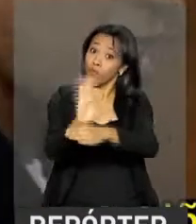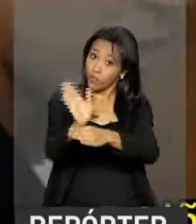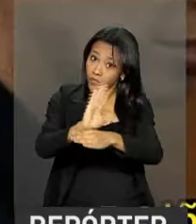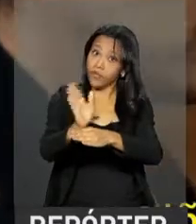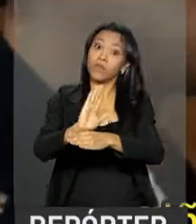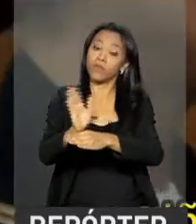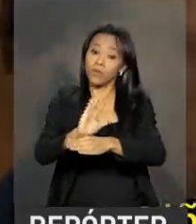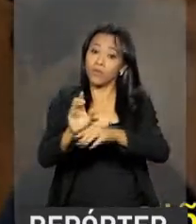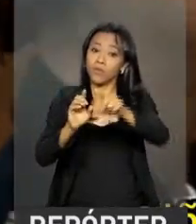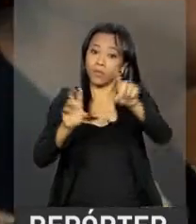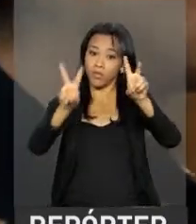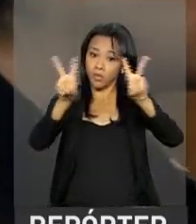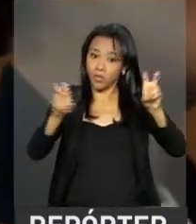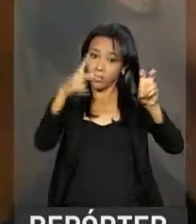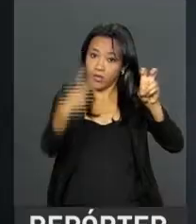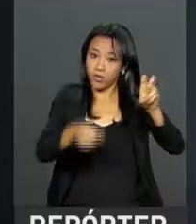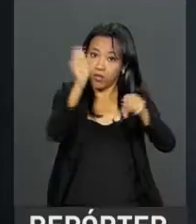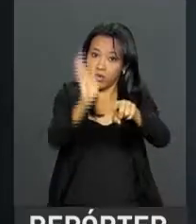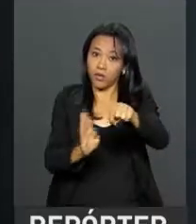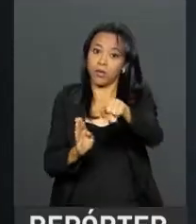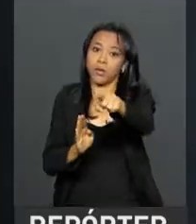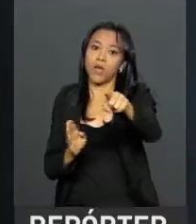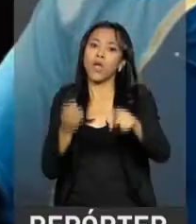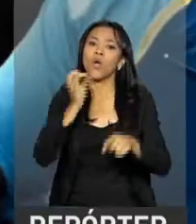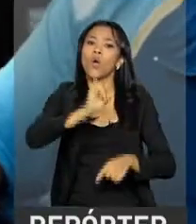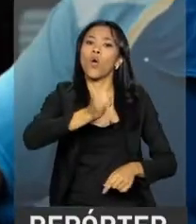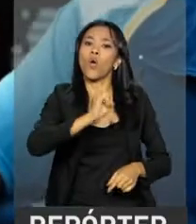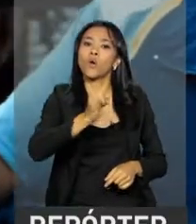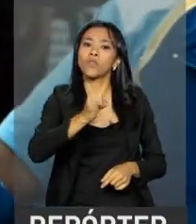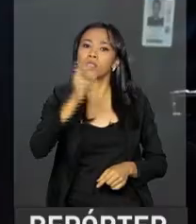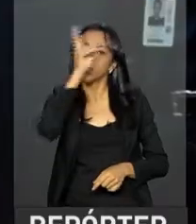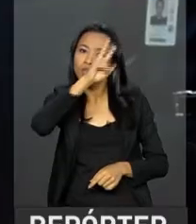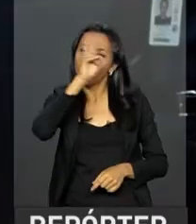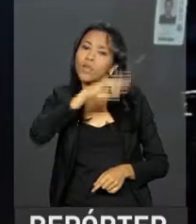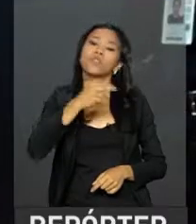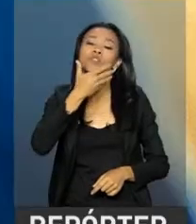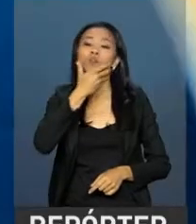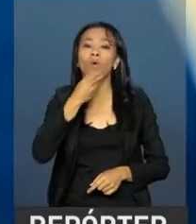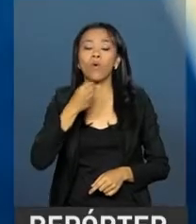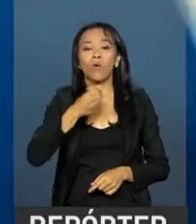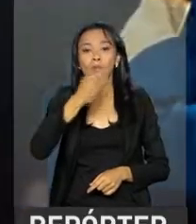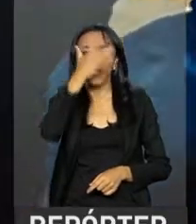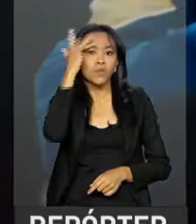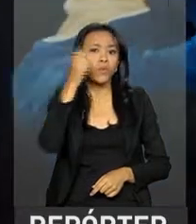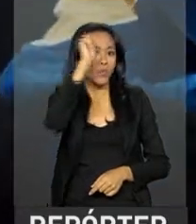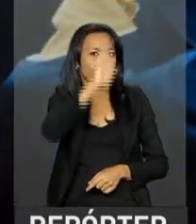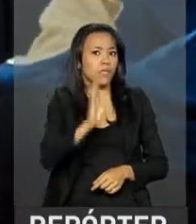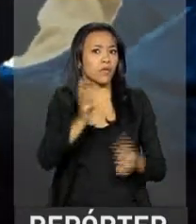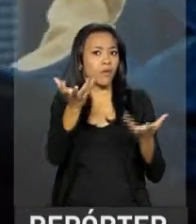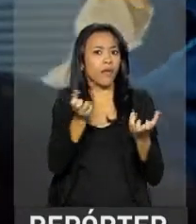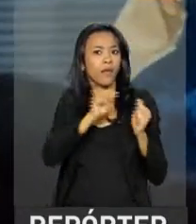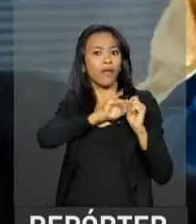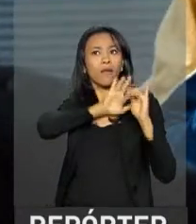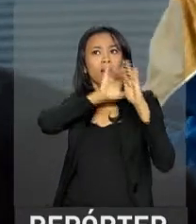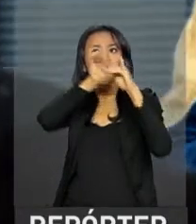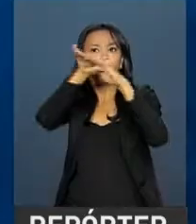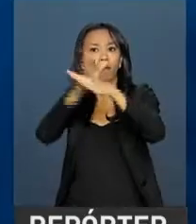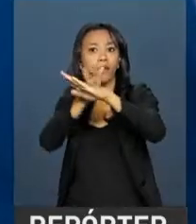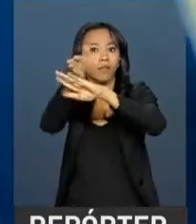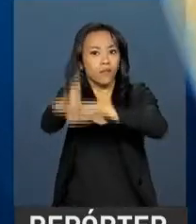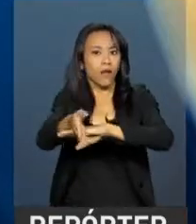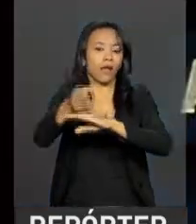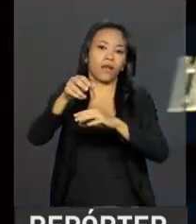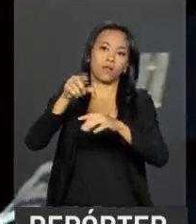O drama do cineasta José Joffre conta a história de imigrantes brasileiros que tentam entrar nos Estados Unidos. O longa é uma